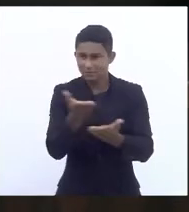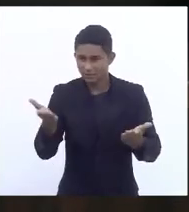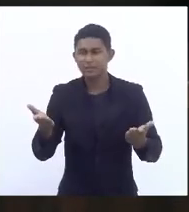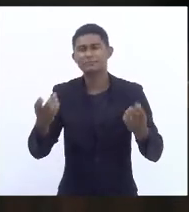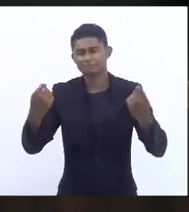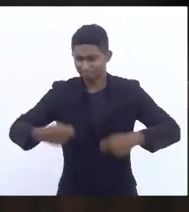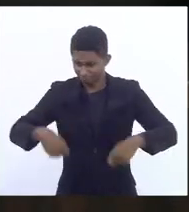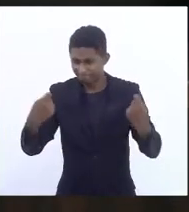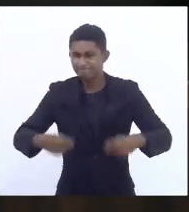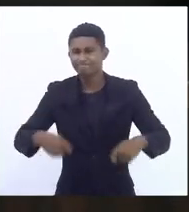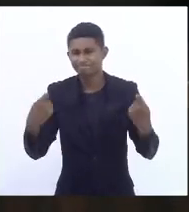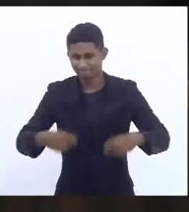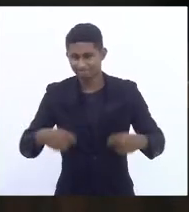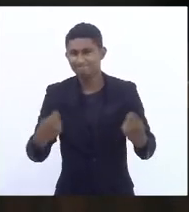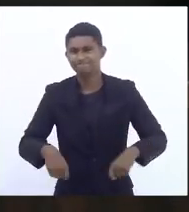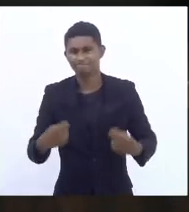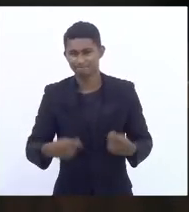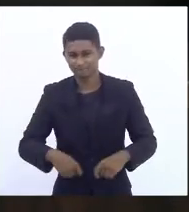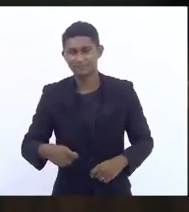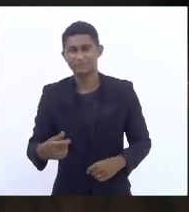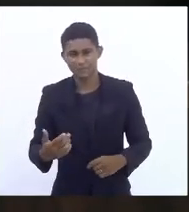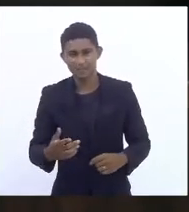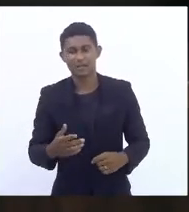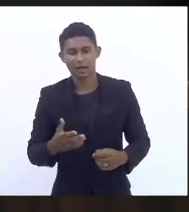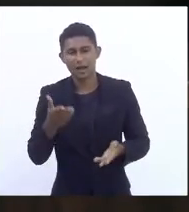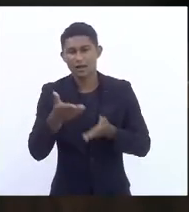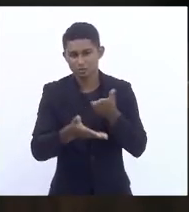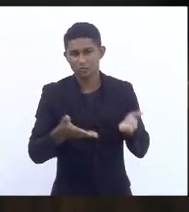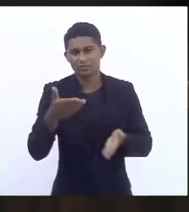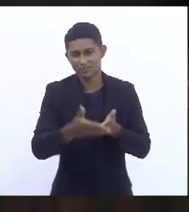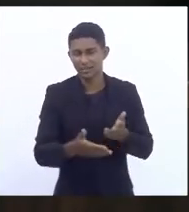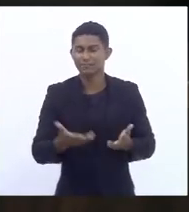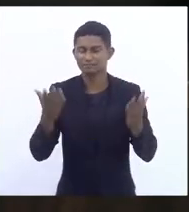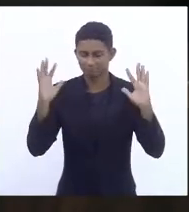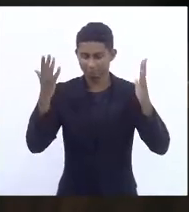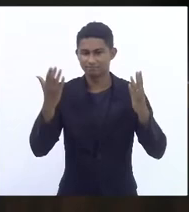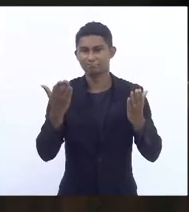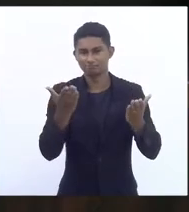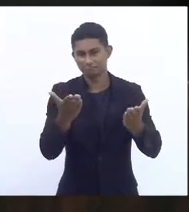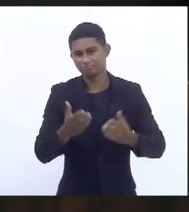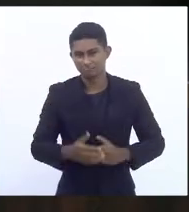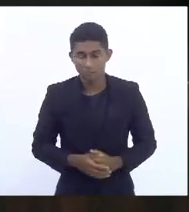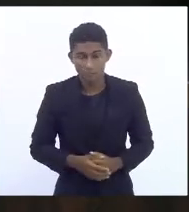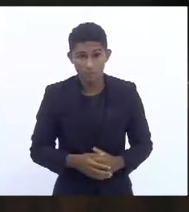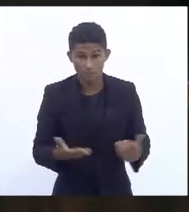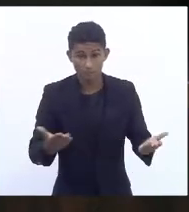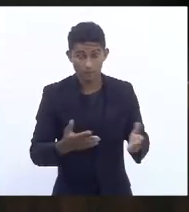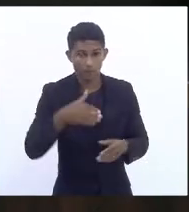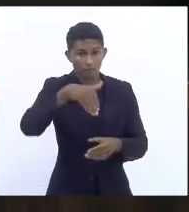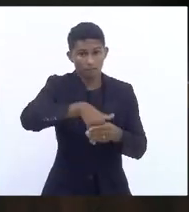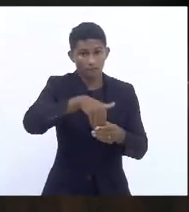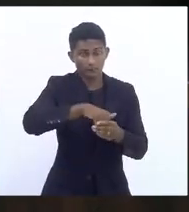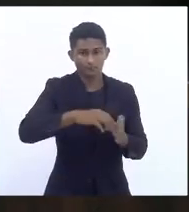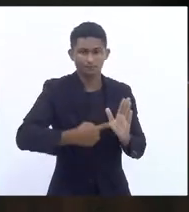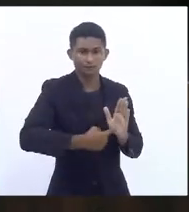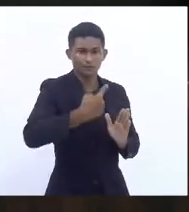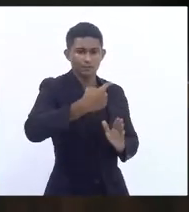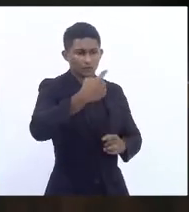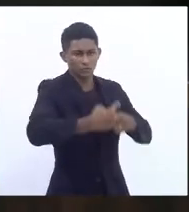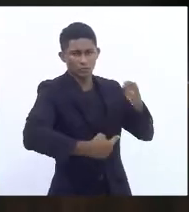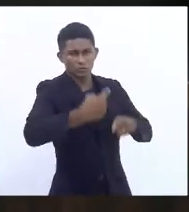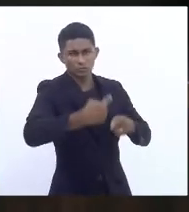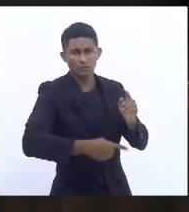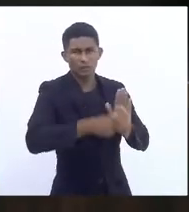desse atendimento na questão das doenças raras. Parabéns, deputado. Em votação, em primeira discussão, projeto de